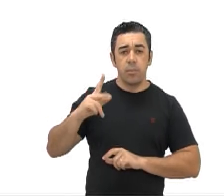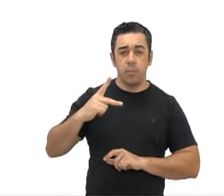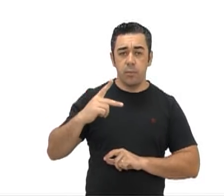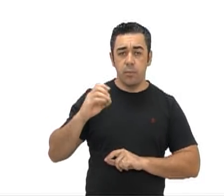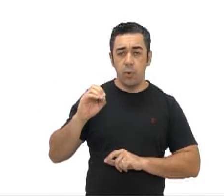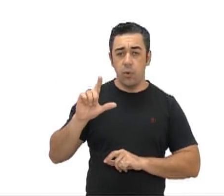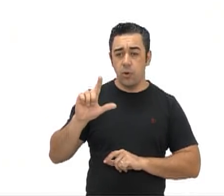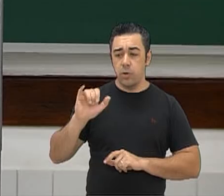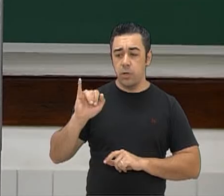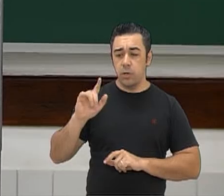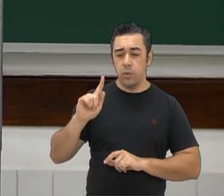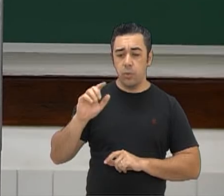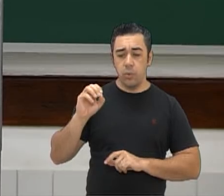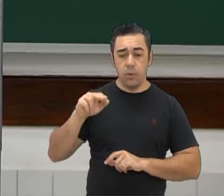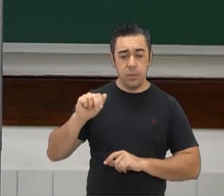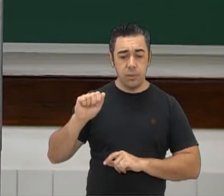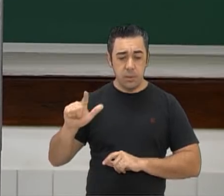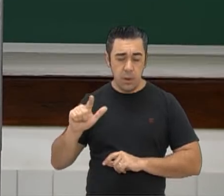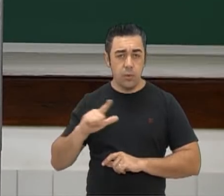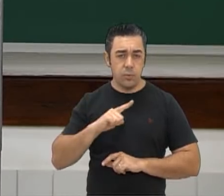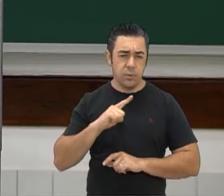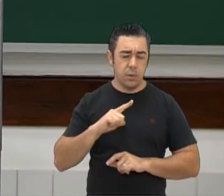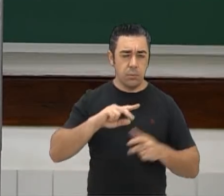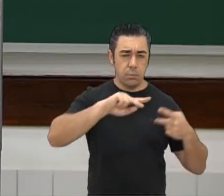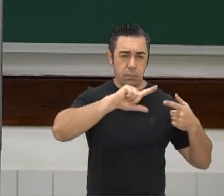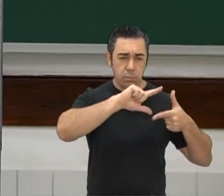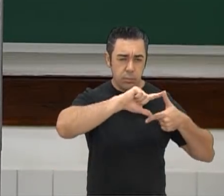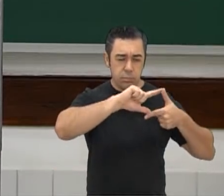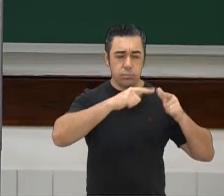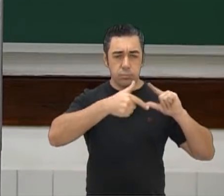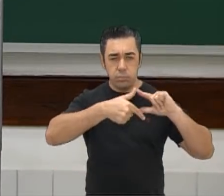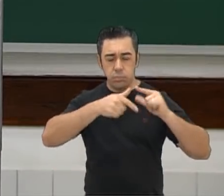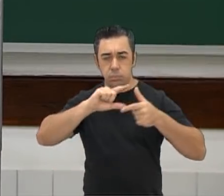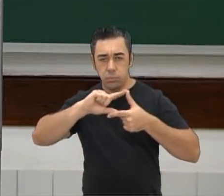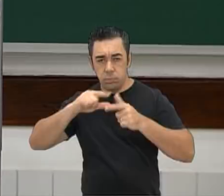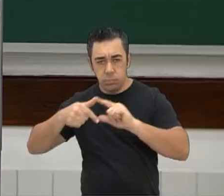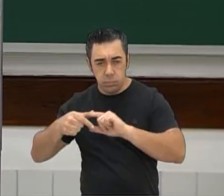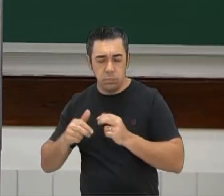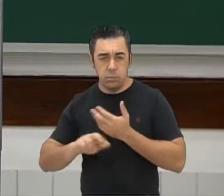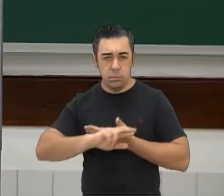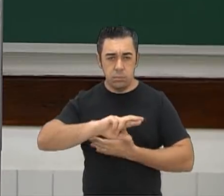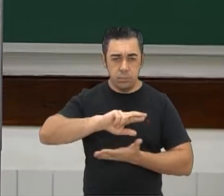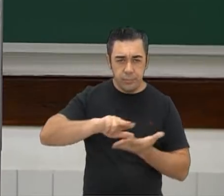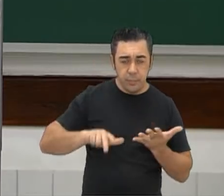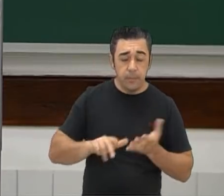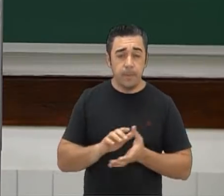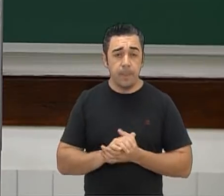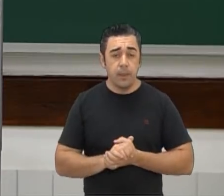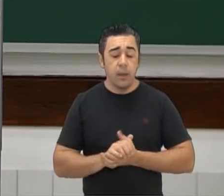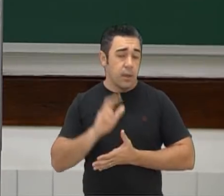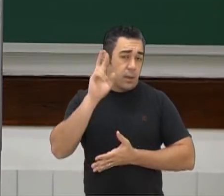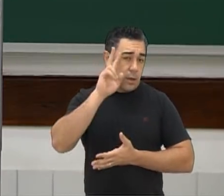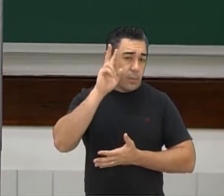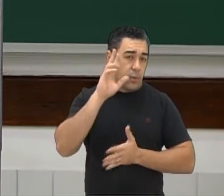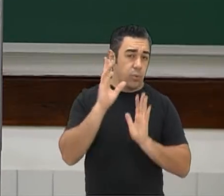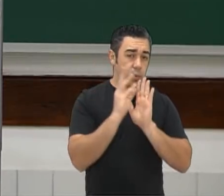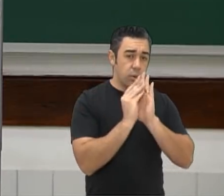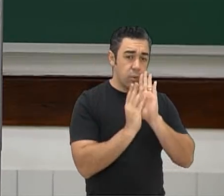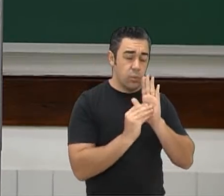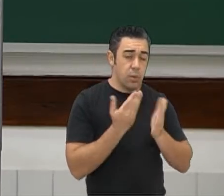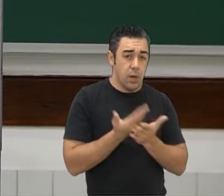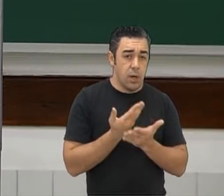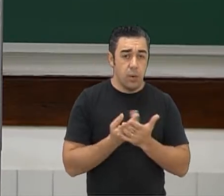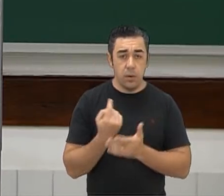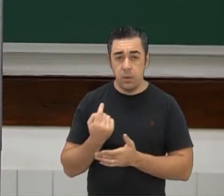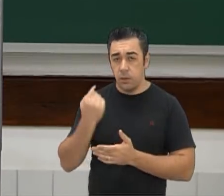quadriculadas como recurso. Então, aproveitando que a gente está relembrando esse conteúdo aí da aula anterior, não esqueçam que as